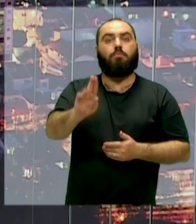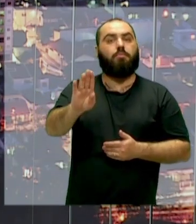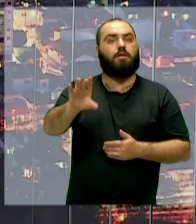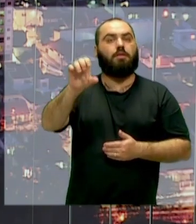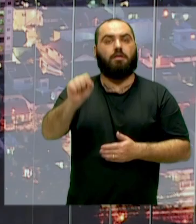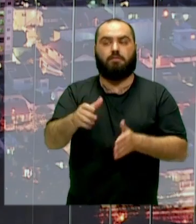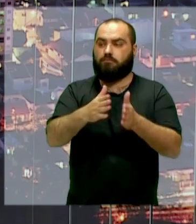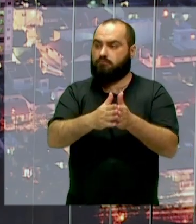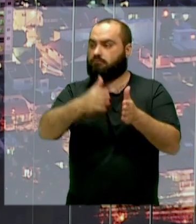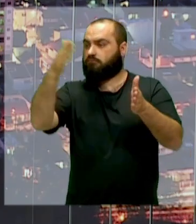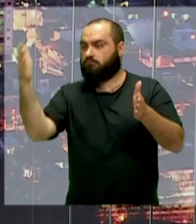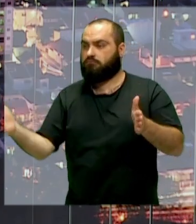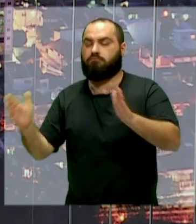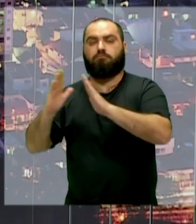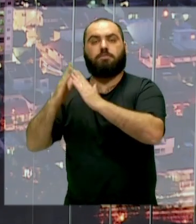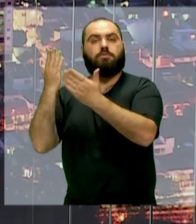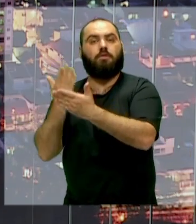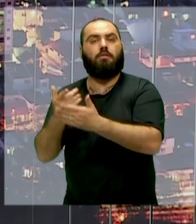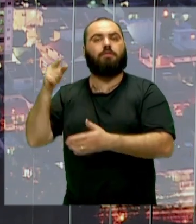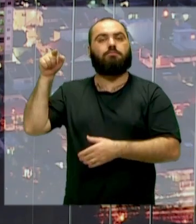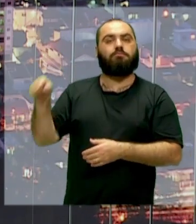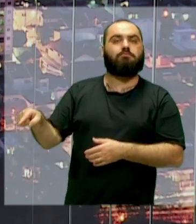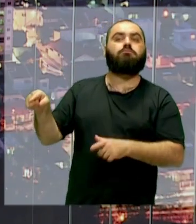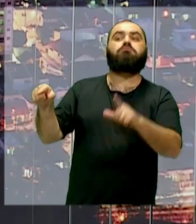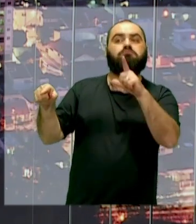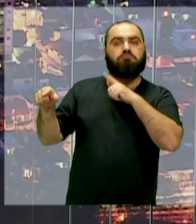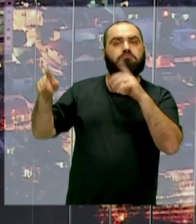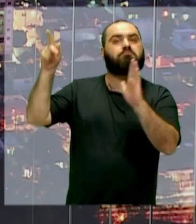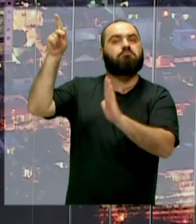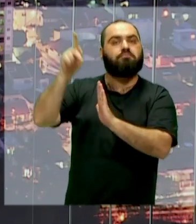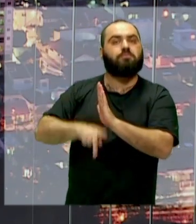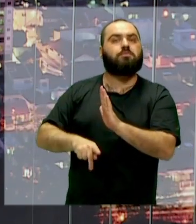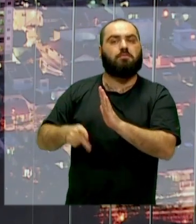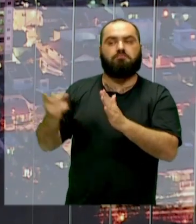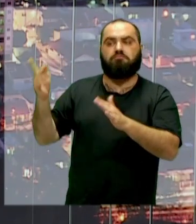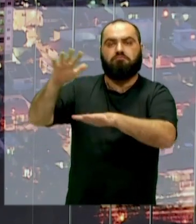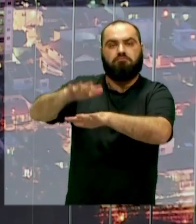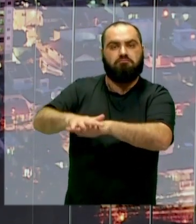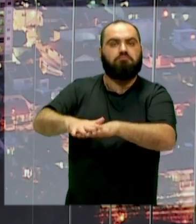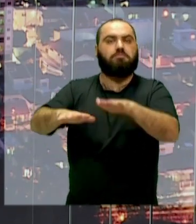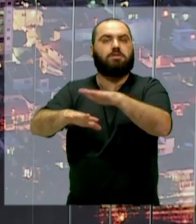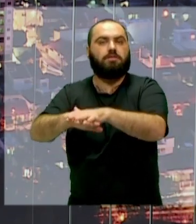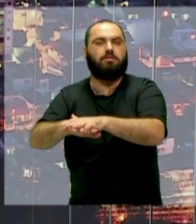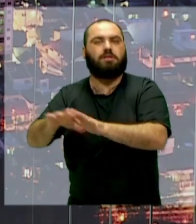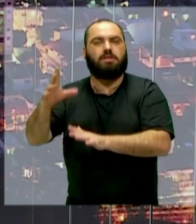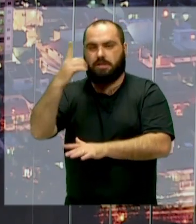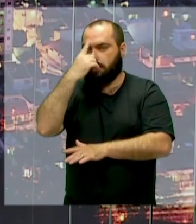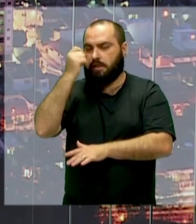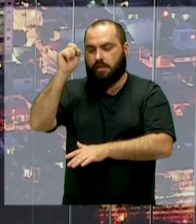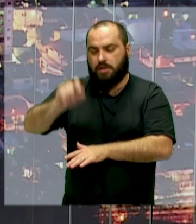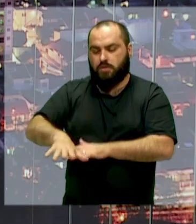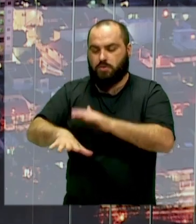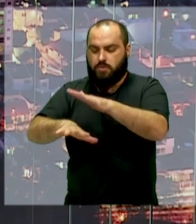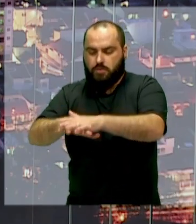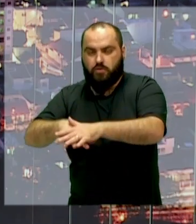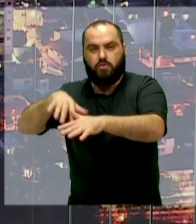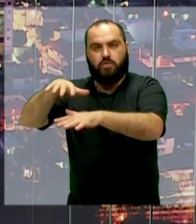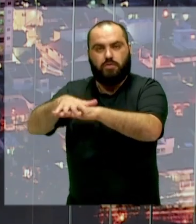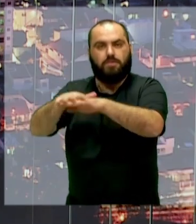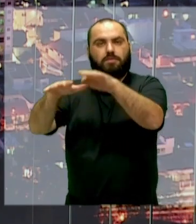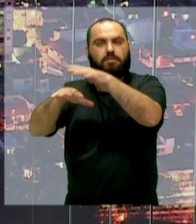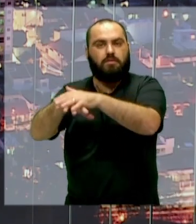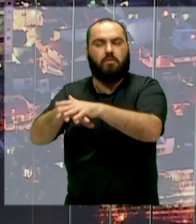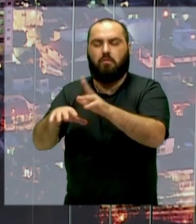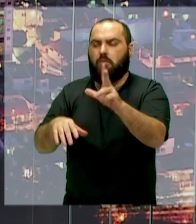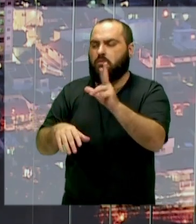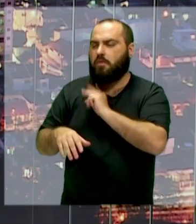tem uma escola e nessa escola eles tinham um projeto de compostagem muito bacana eh de aproveitar todas as